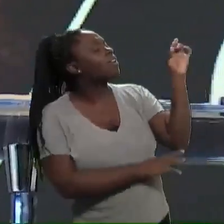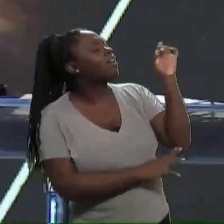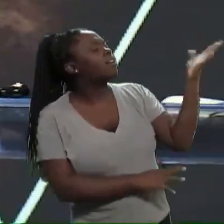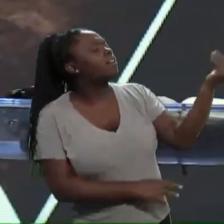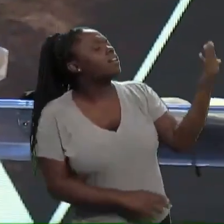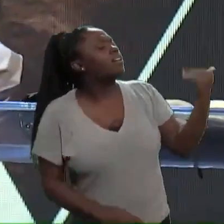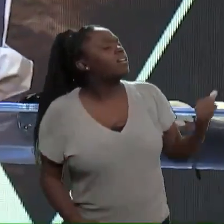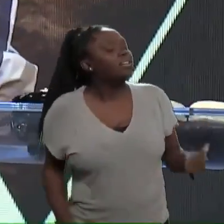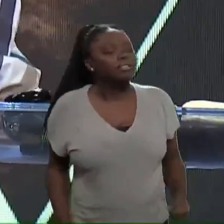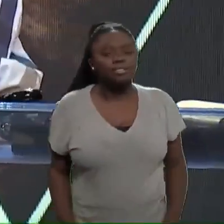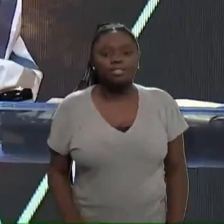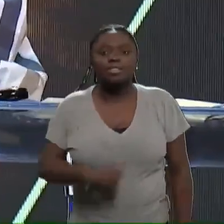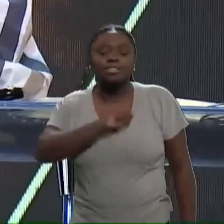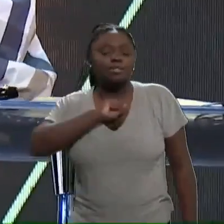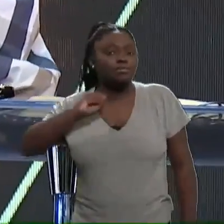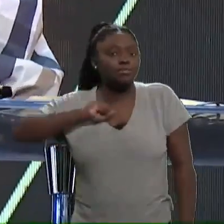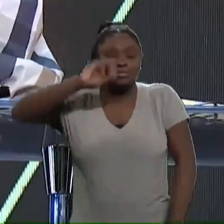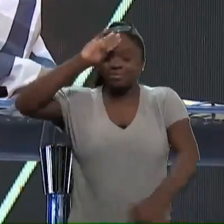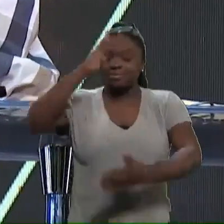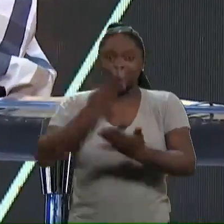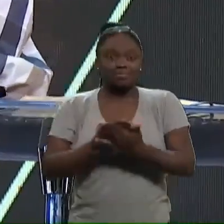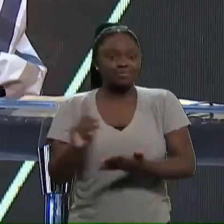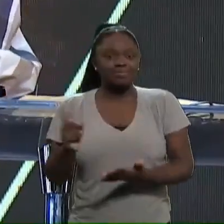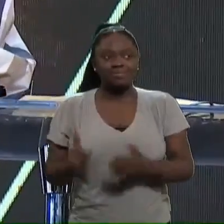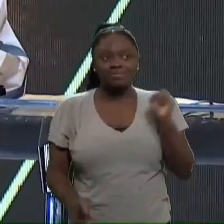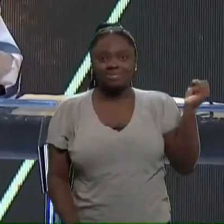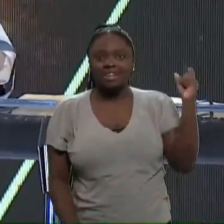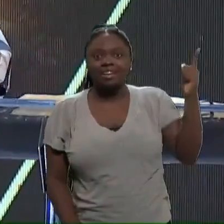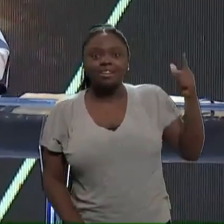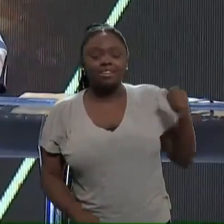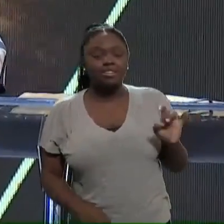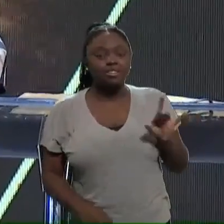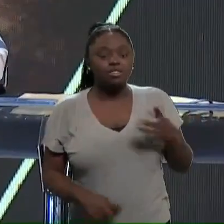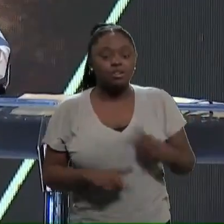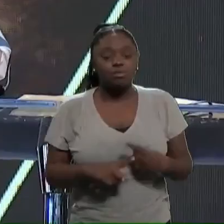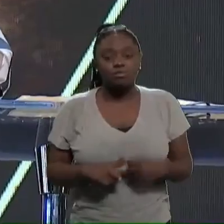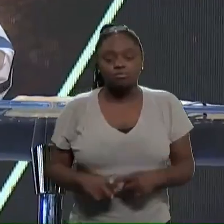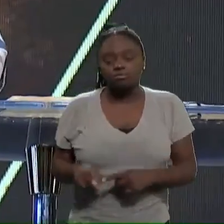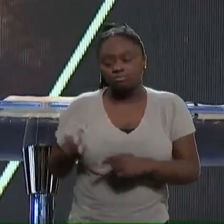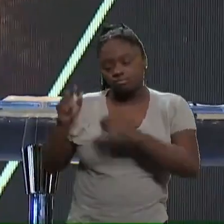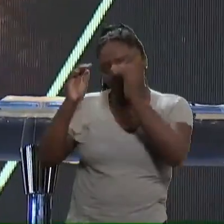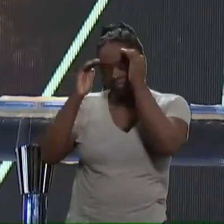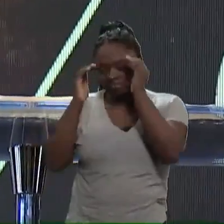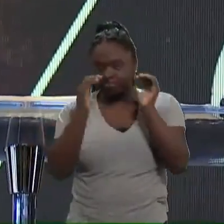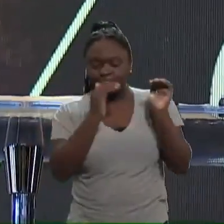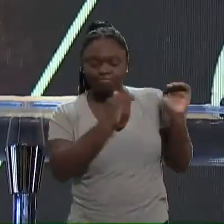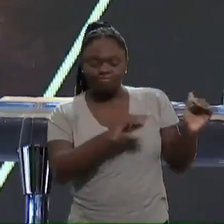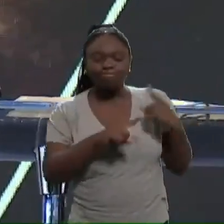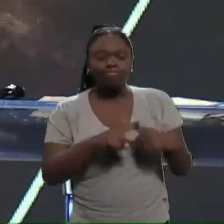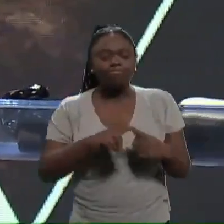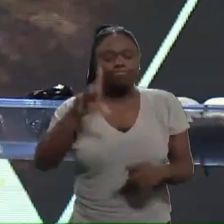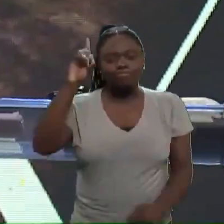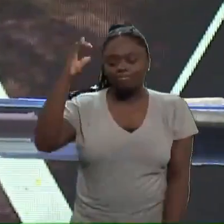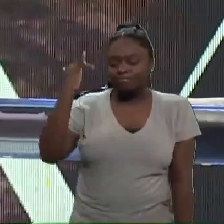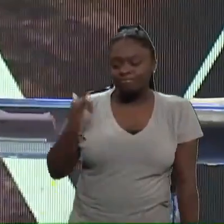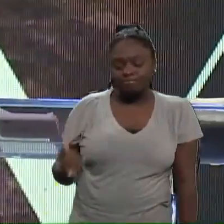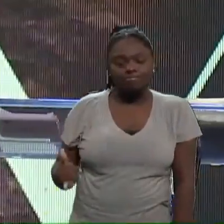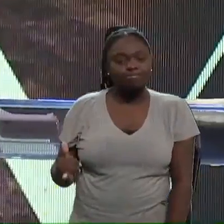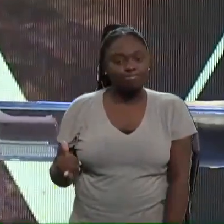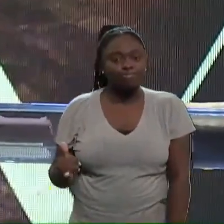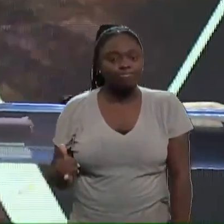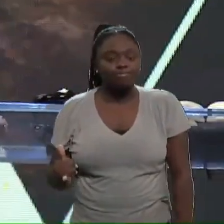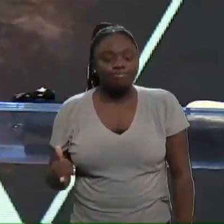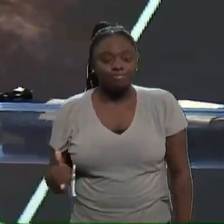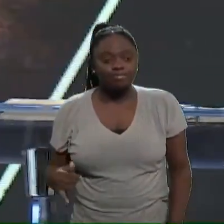Davi, nem Samuel acredita que é Davi. É só porque ele obedece, é só porque Deus está dando direção.